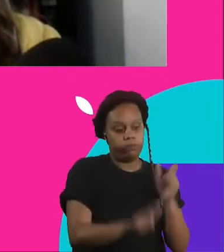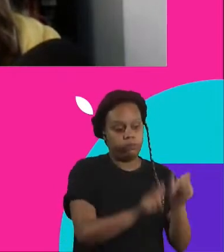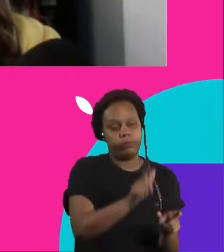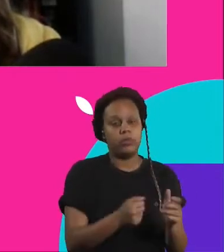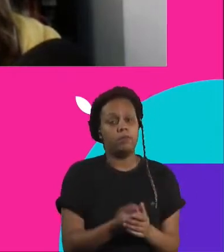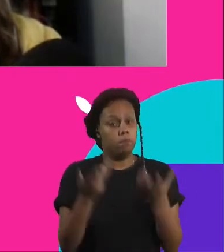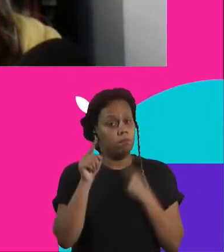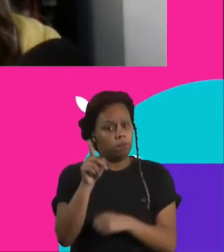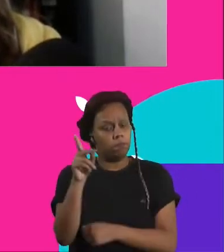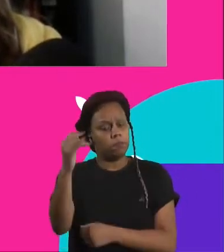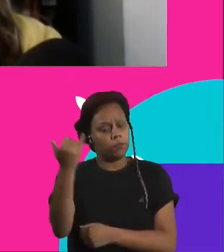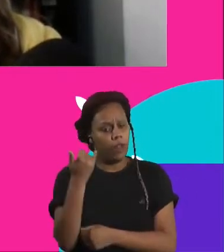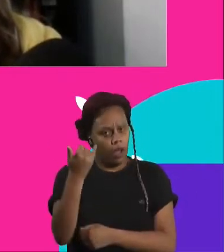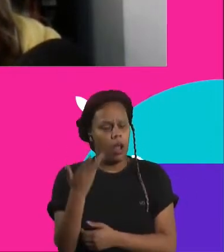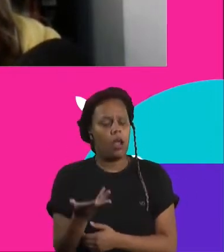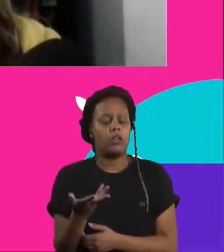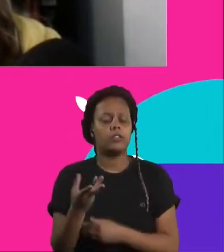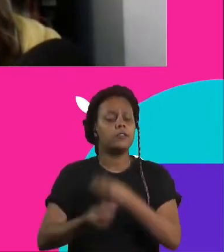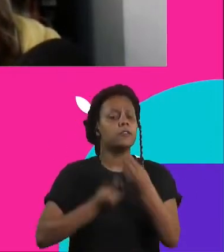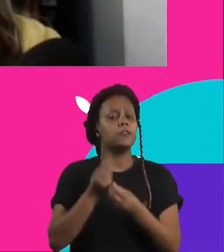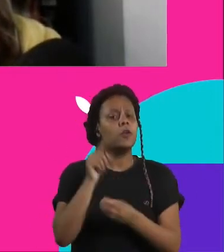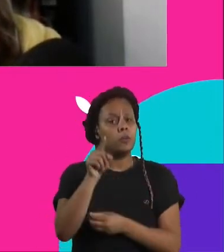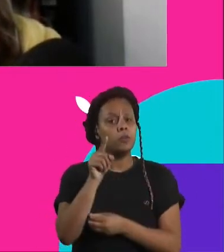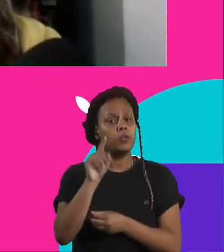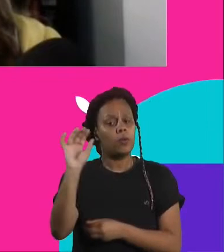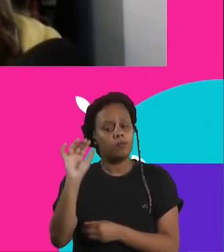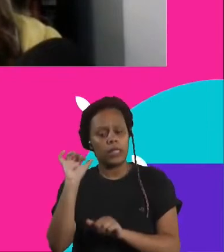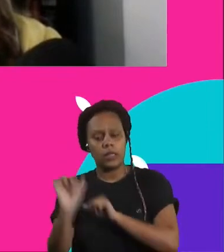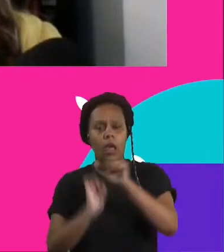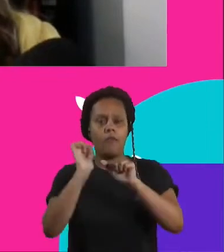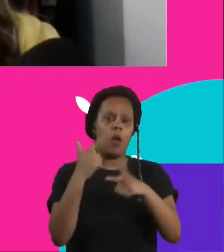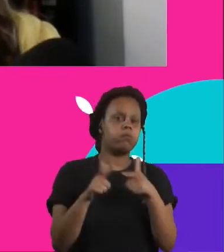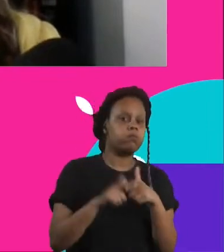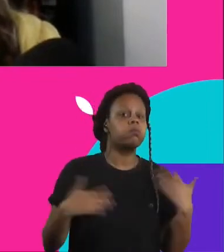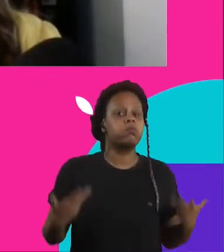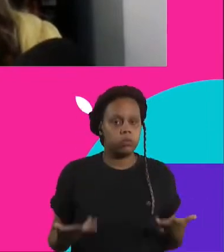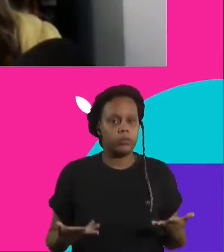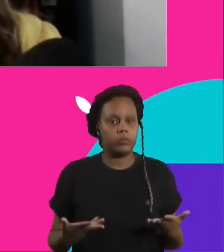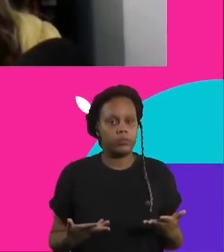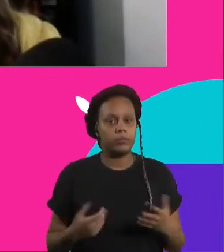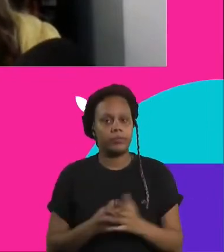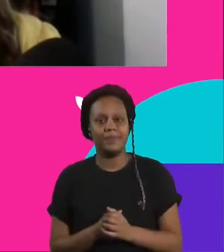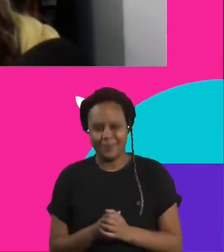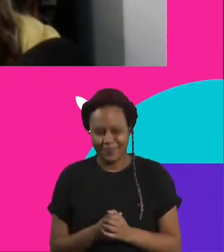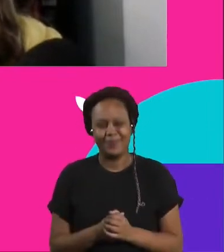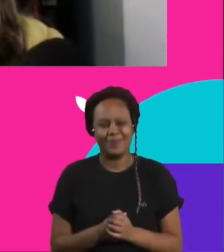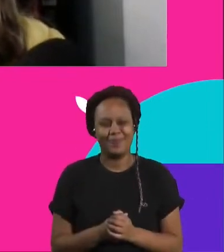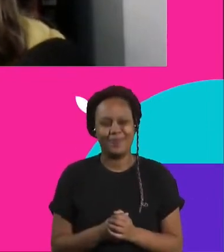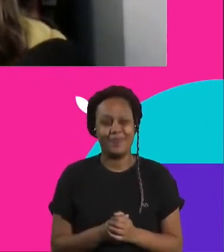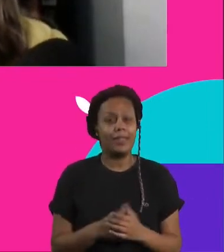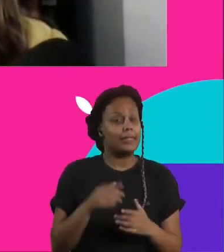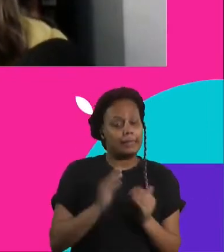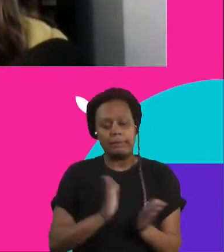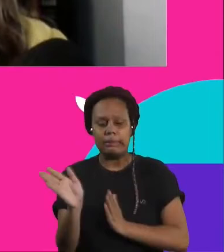que você contasse um pouco para a gente como é que isso, na verdade, vira um problema, né? Porque desvio não necessariamente é algo